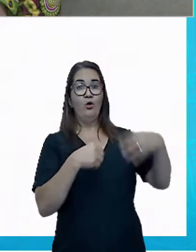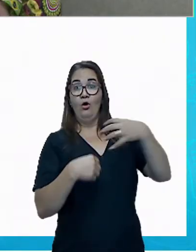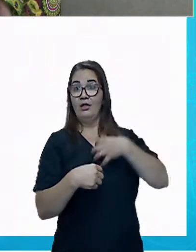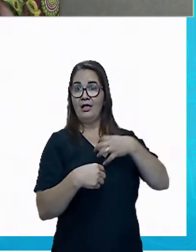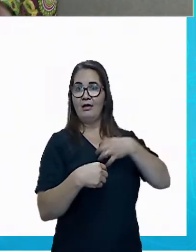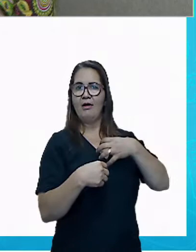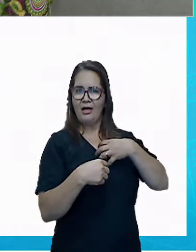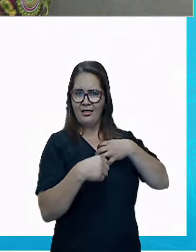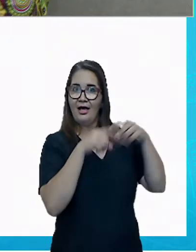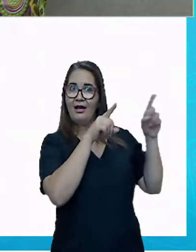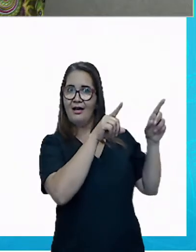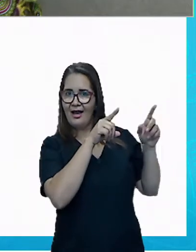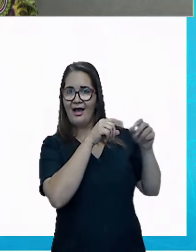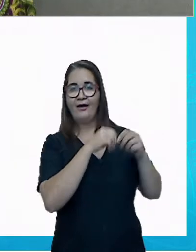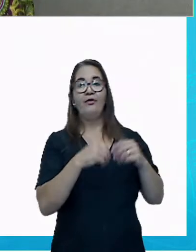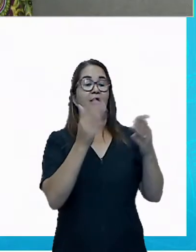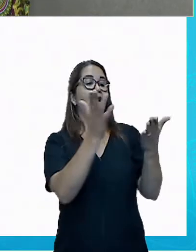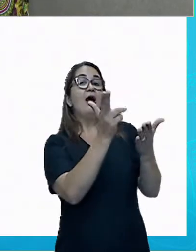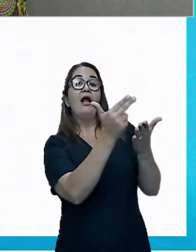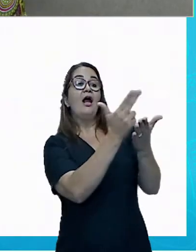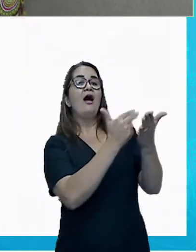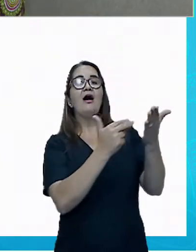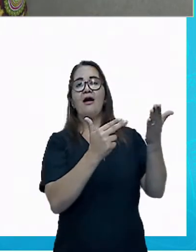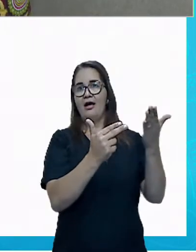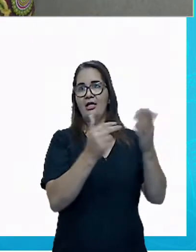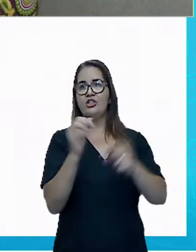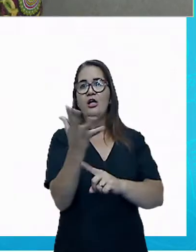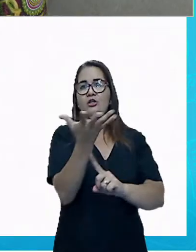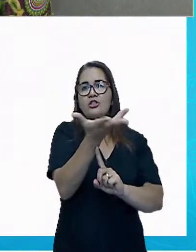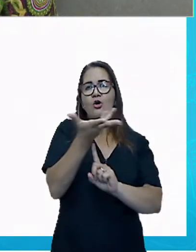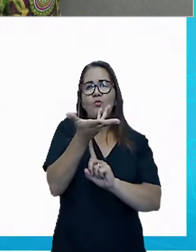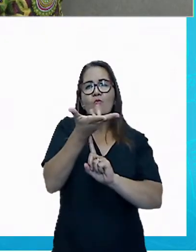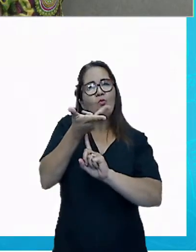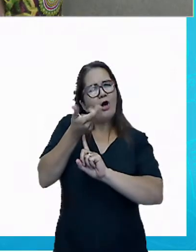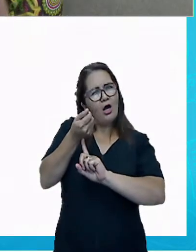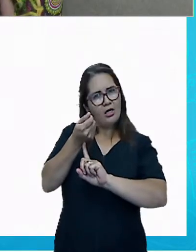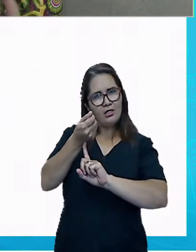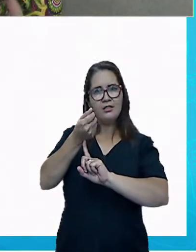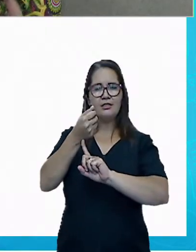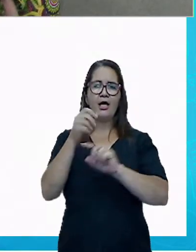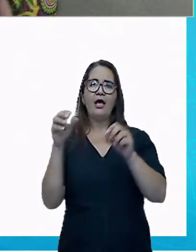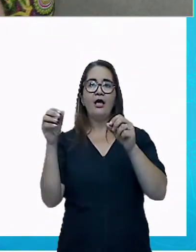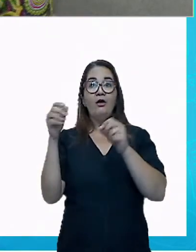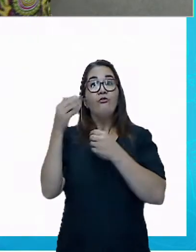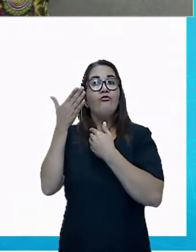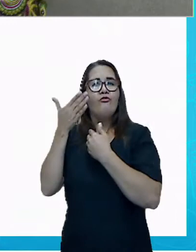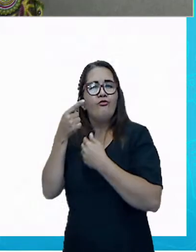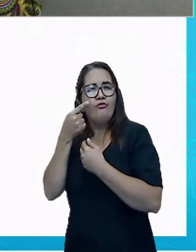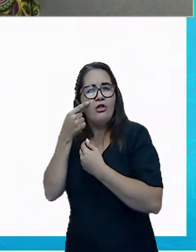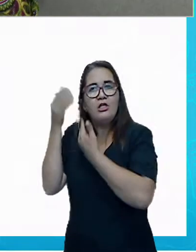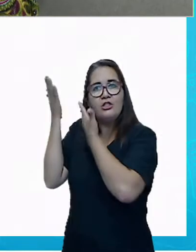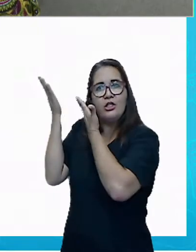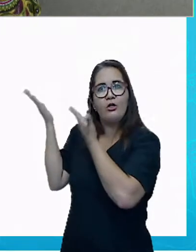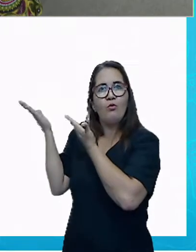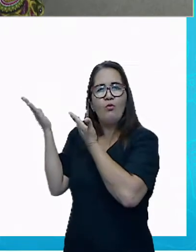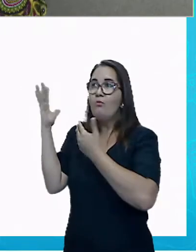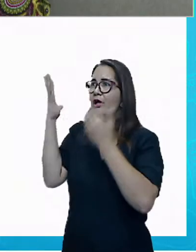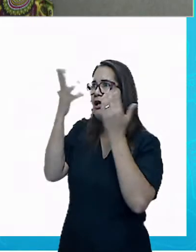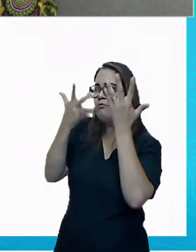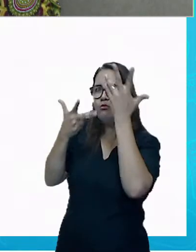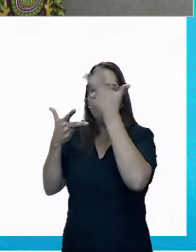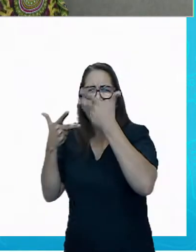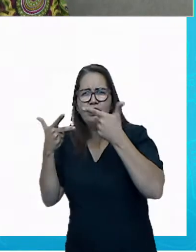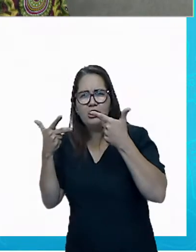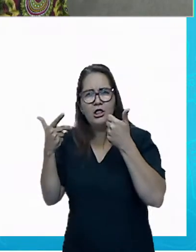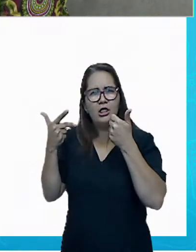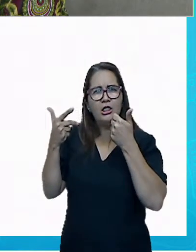dessa maneira. Aqui, quando eu falo da arte, é uma arte muito detalhada, é uma arte bela. Muitos